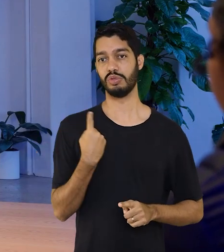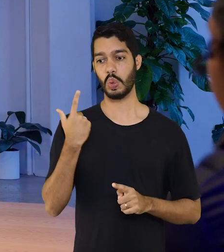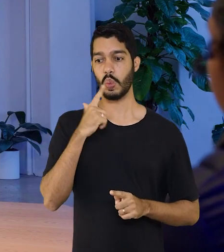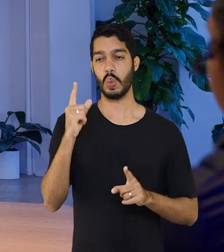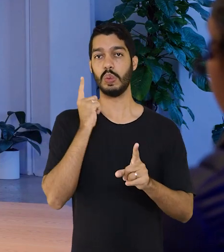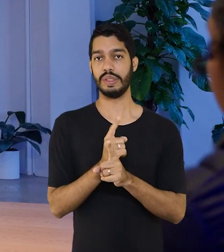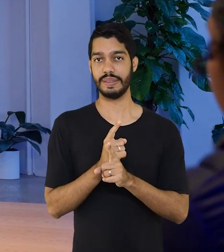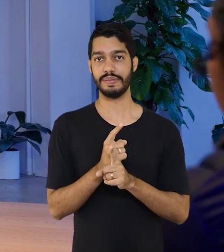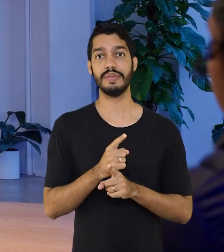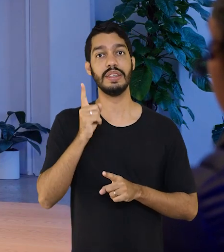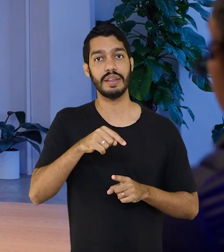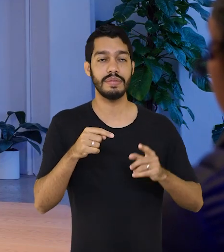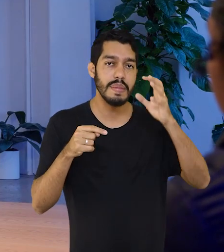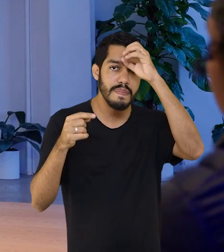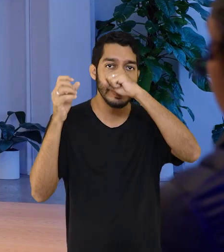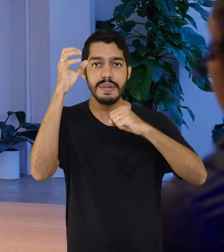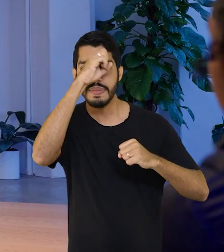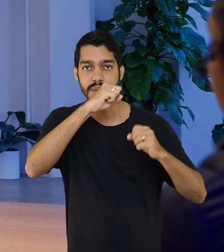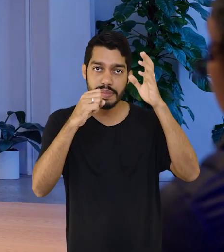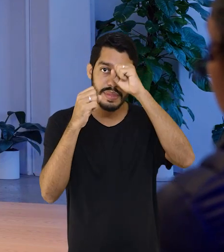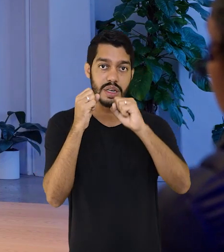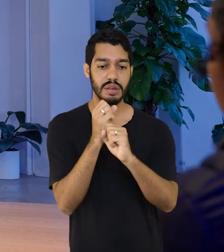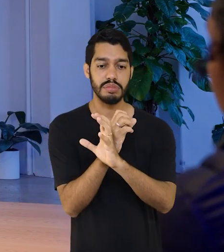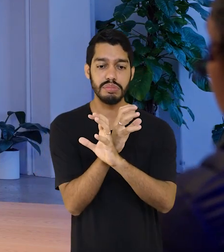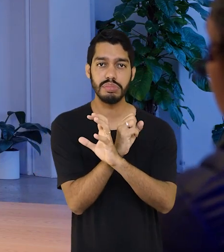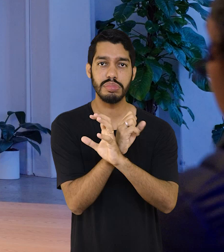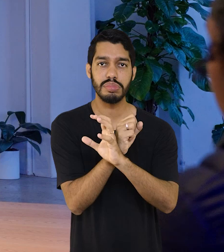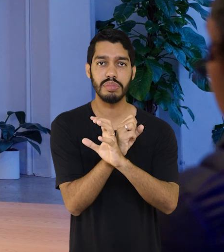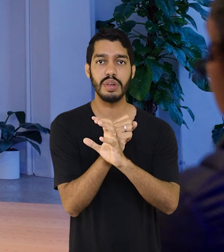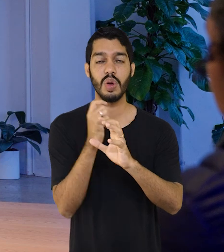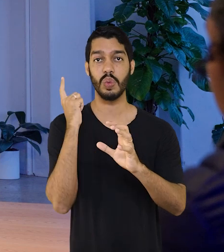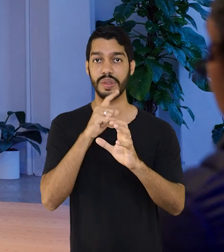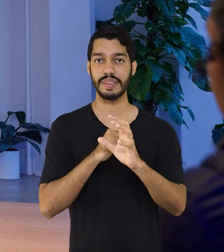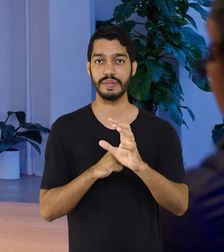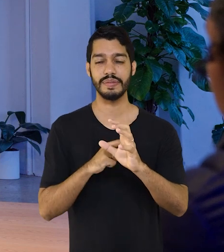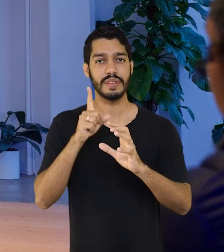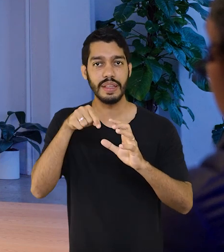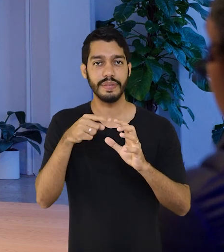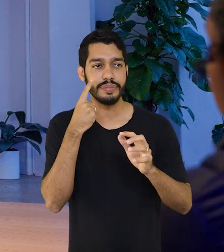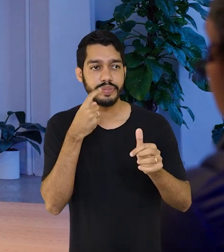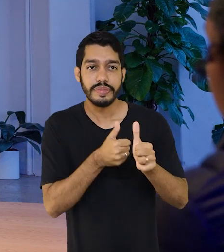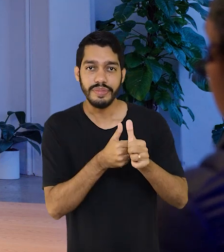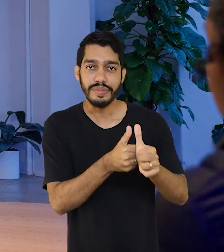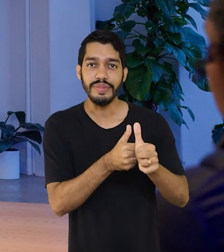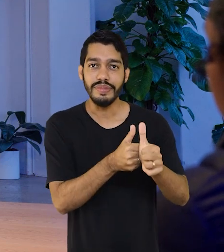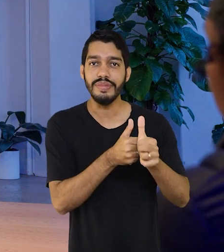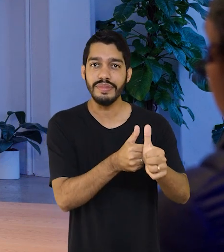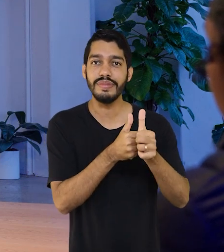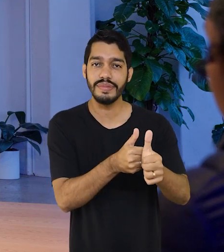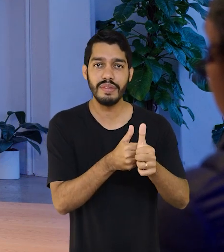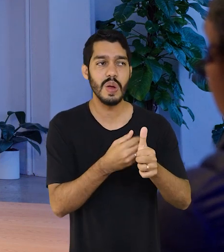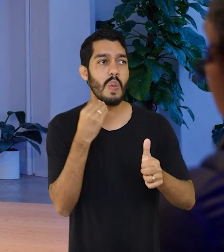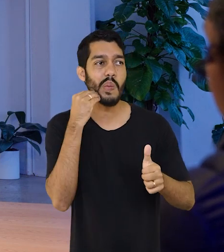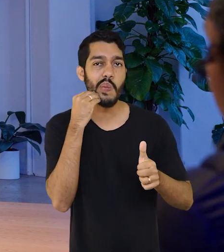para a gente chegar onde a gente chegou hoje, que é um segundo aprendizado-chave. Acho que o primeiro, vou repetir, é realmente perseguir